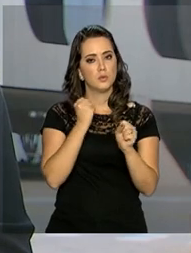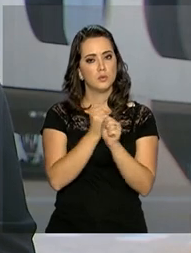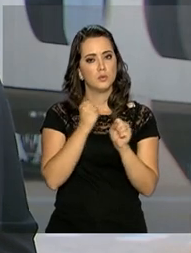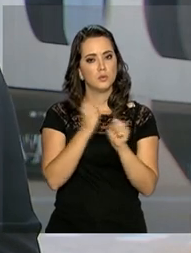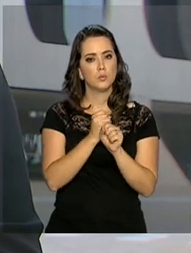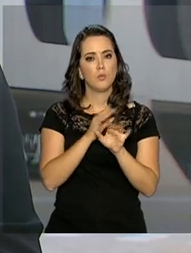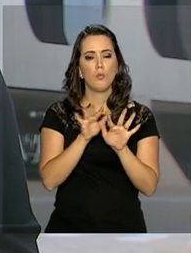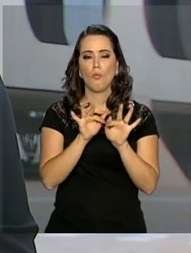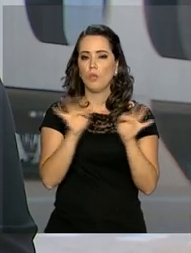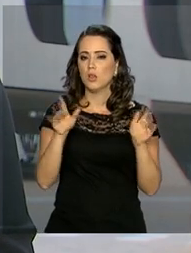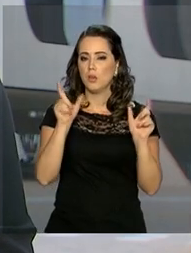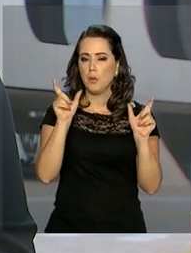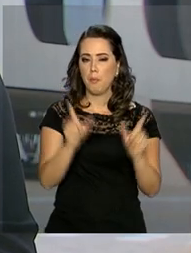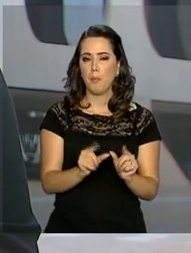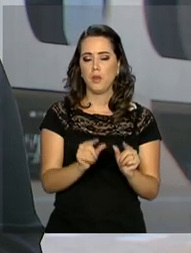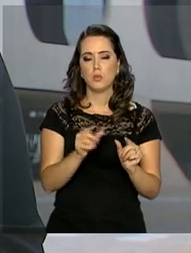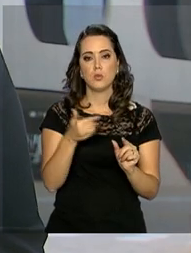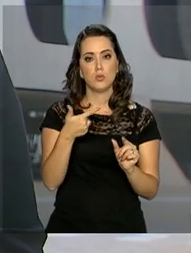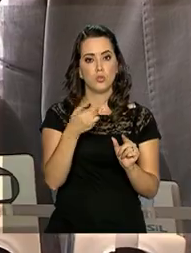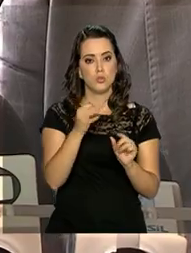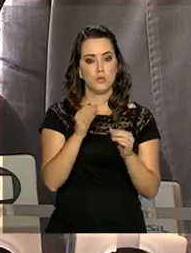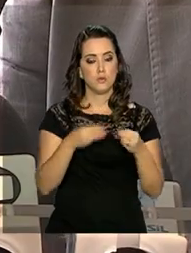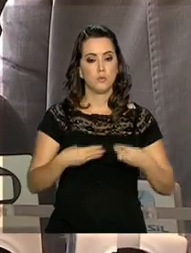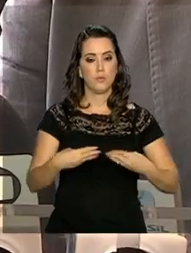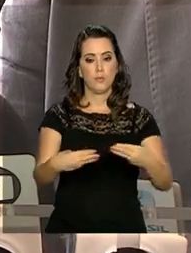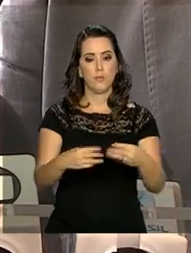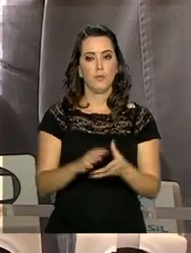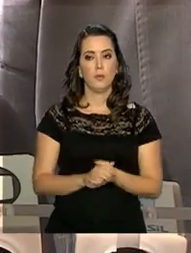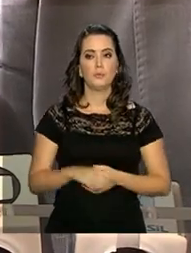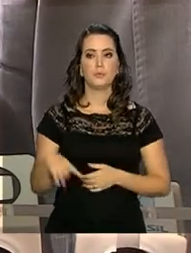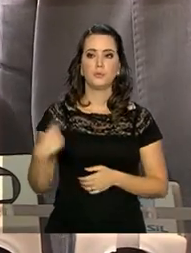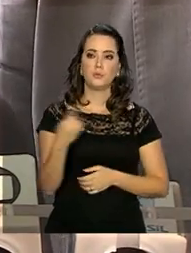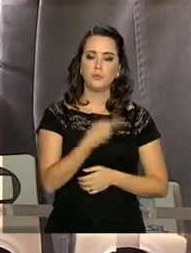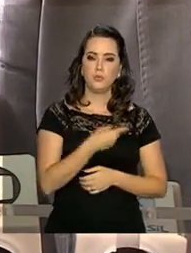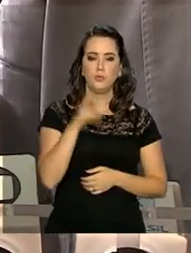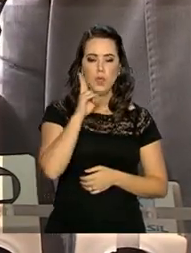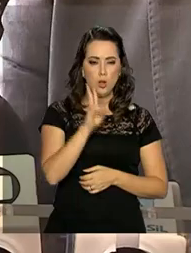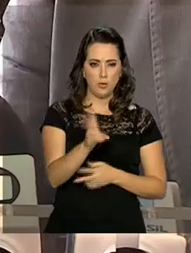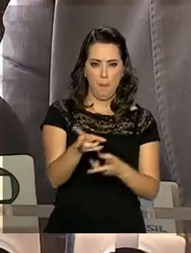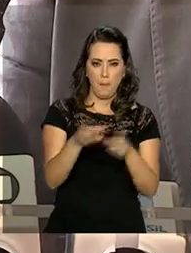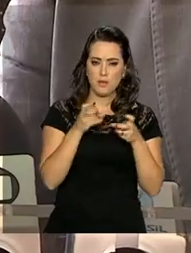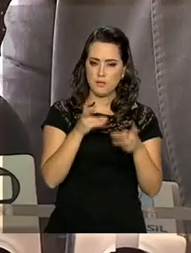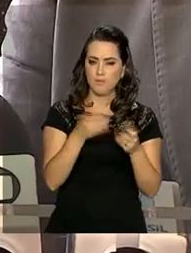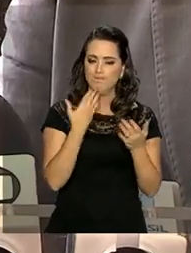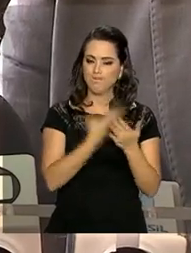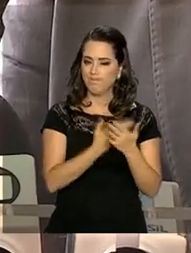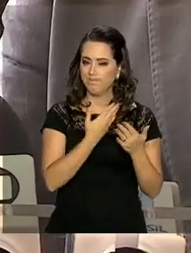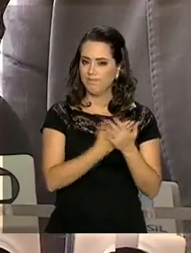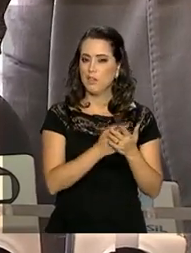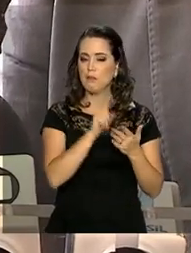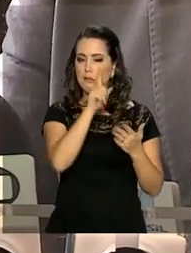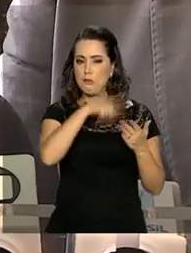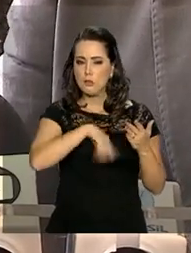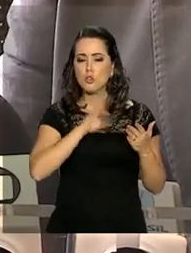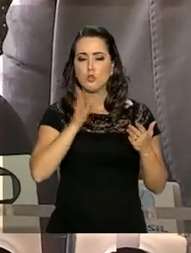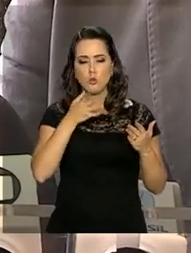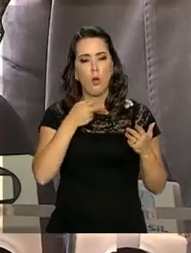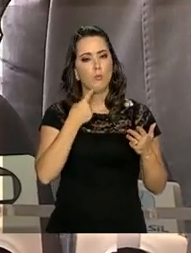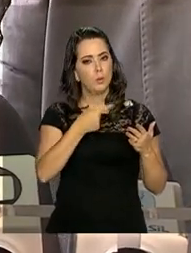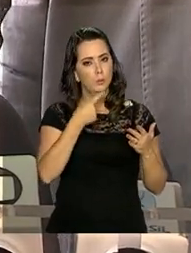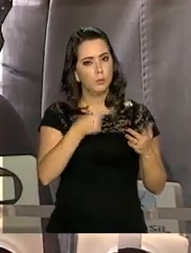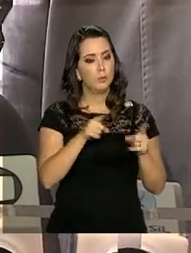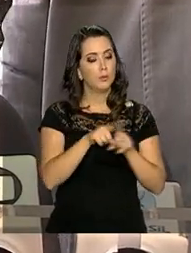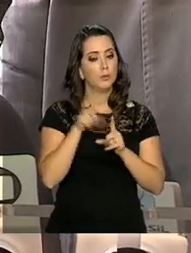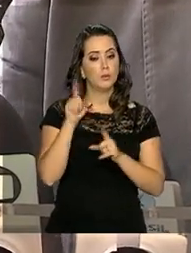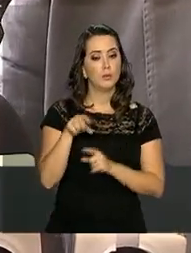mais enxuta, com menos de 20 ministérios. O que nós estamos verificando nas análises e foi discutido agora é